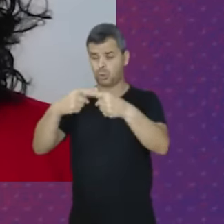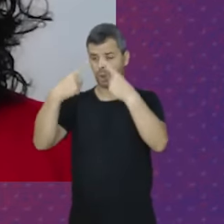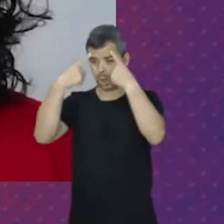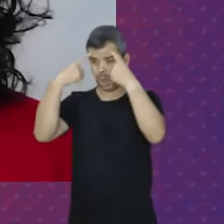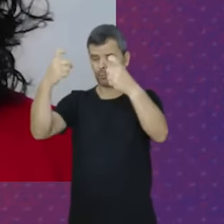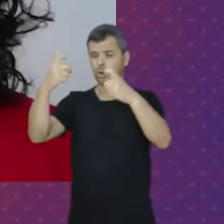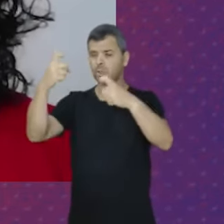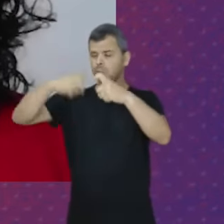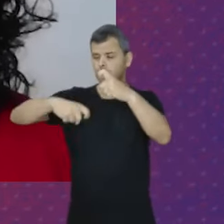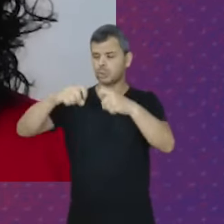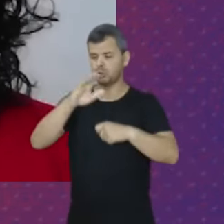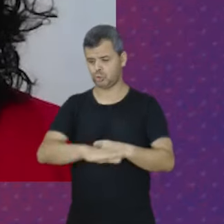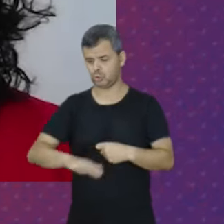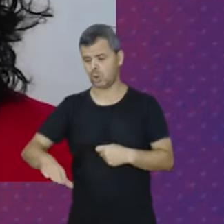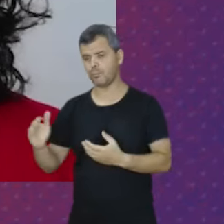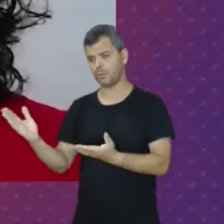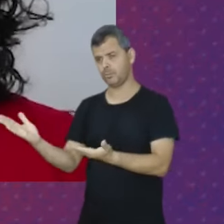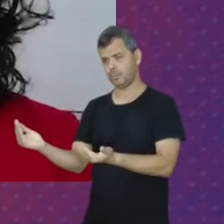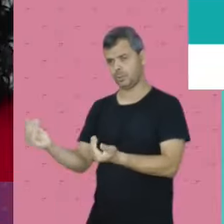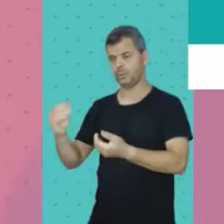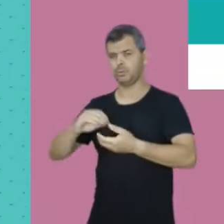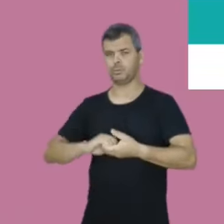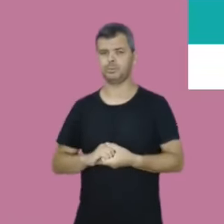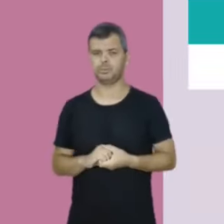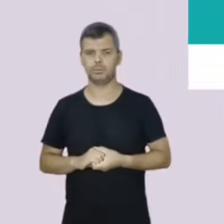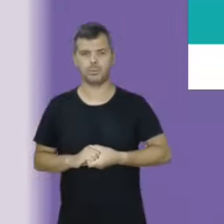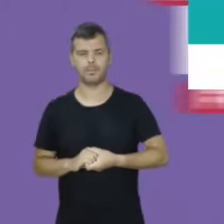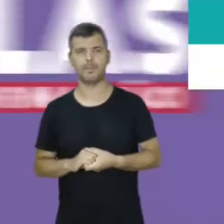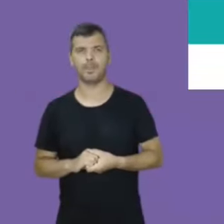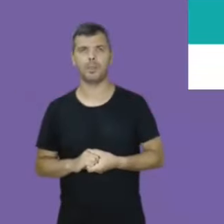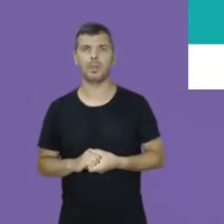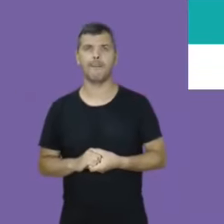violência sexual de crianças e adolescentes.